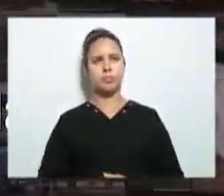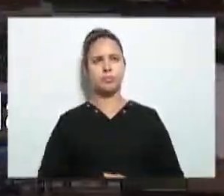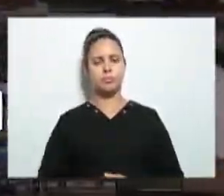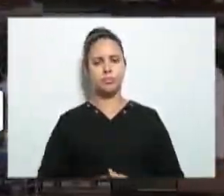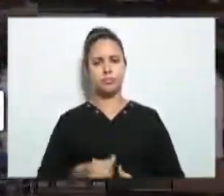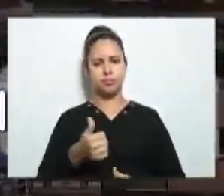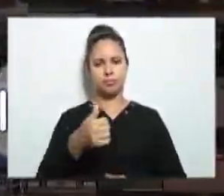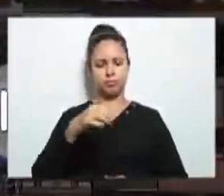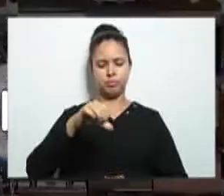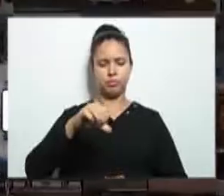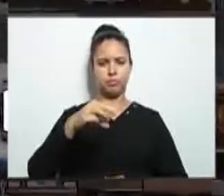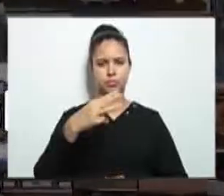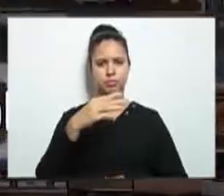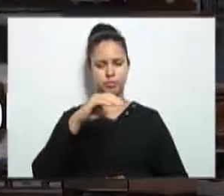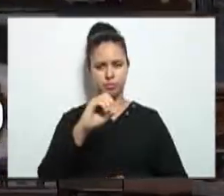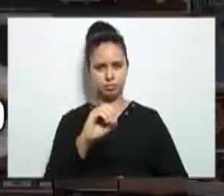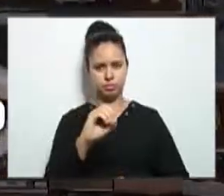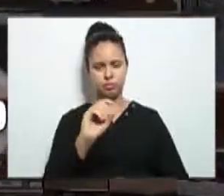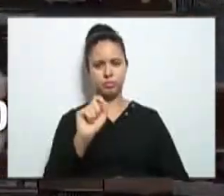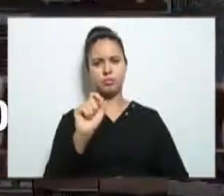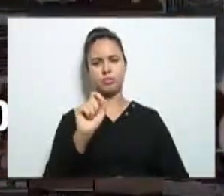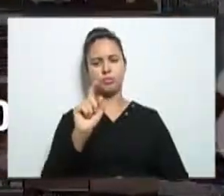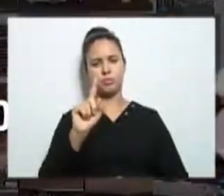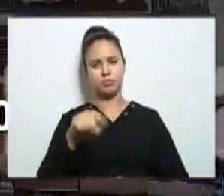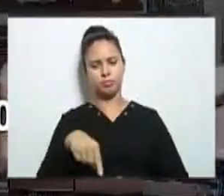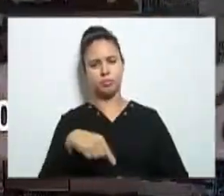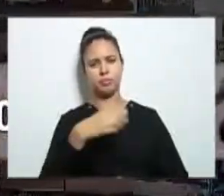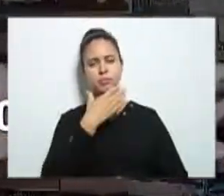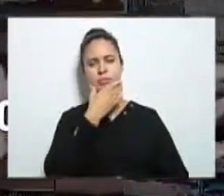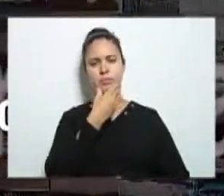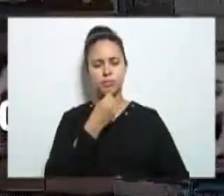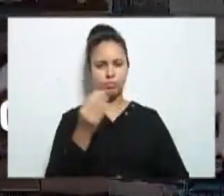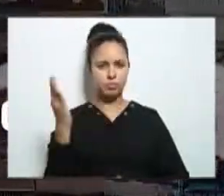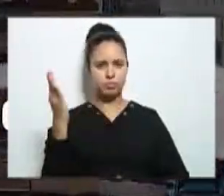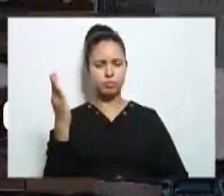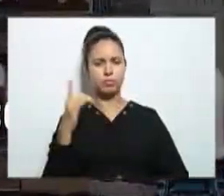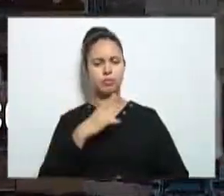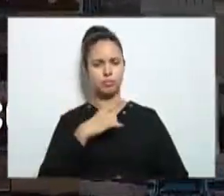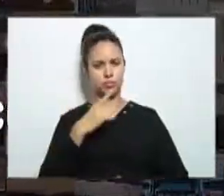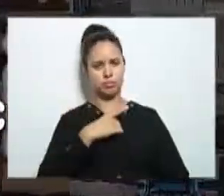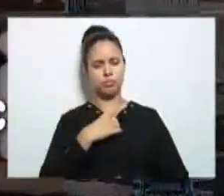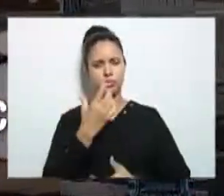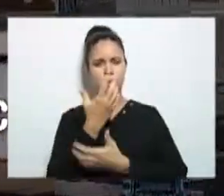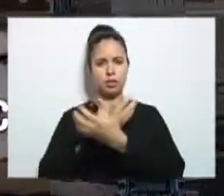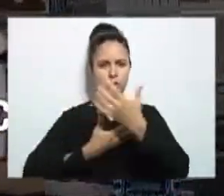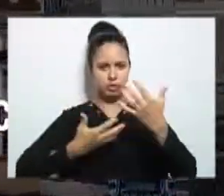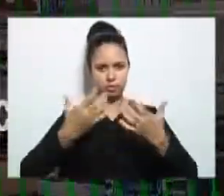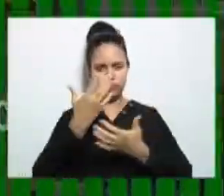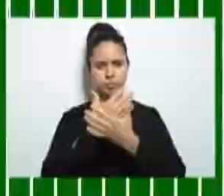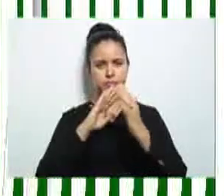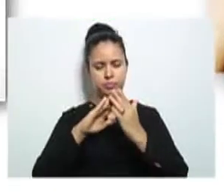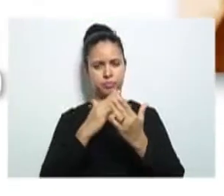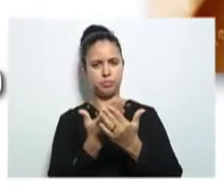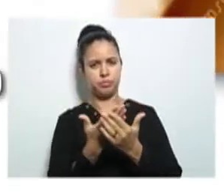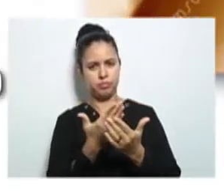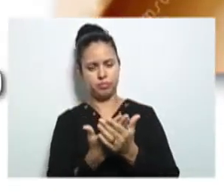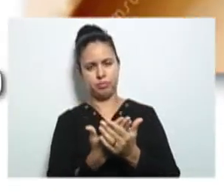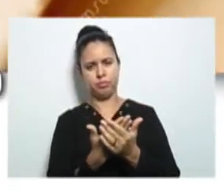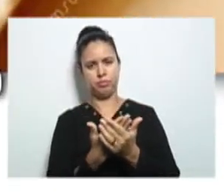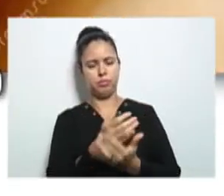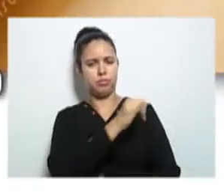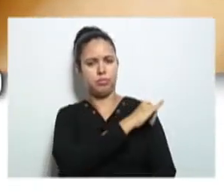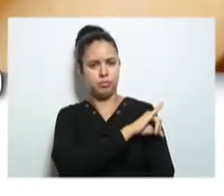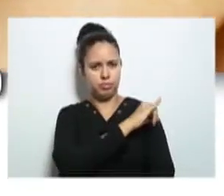Ano de 1930. Edgar Roquette Pinto lança a Rádio Escola, no Rio de Janeiro. A partir